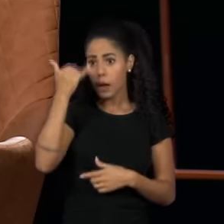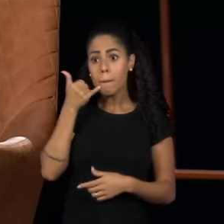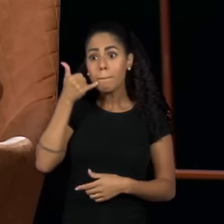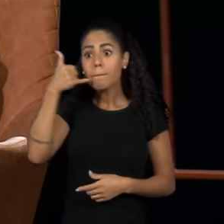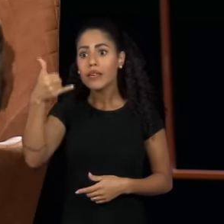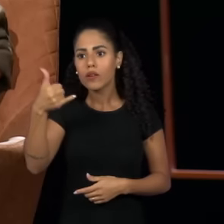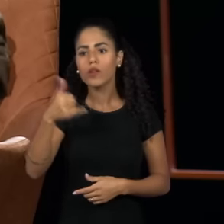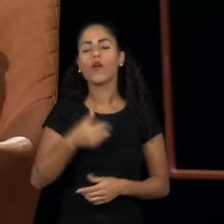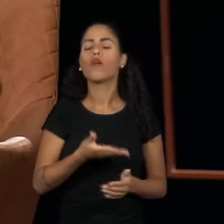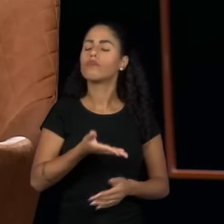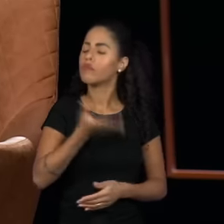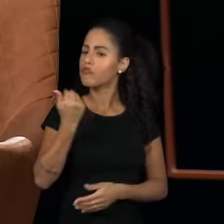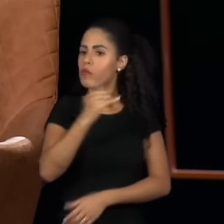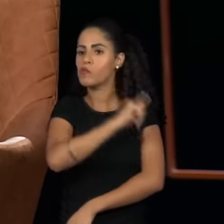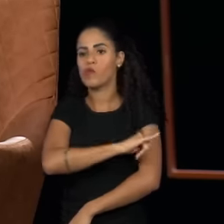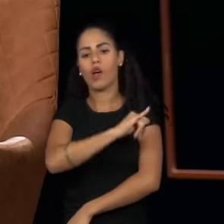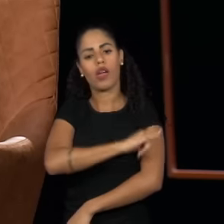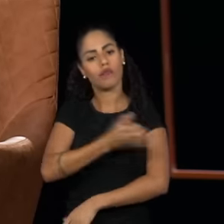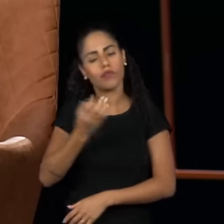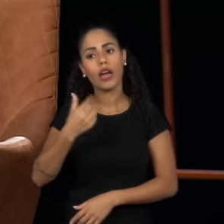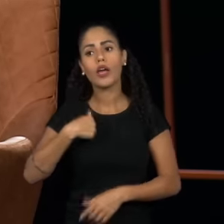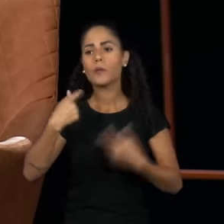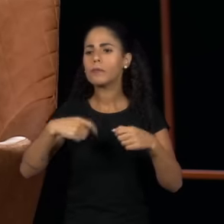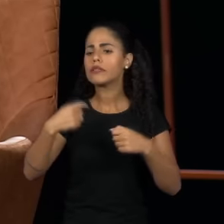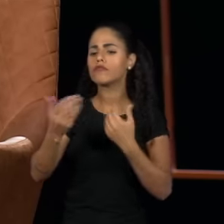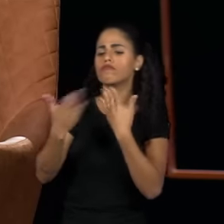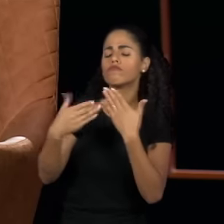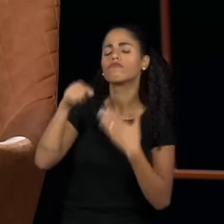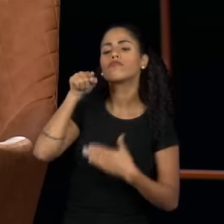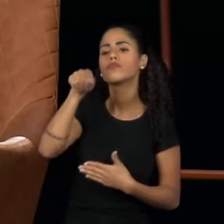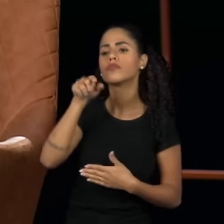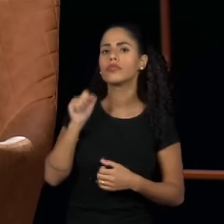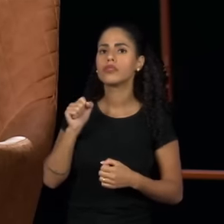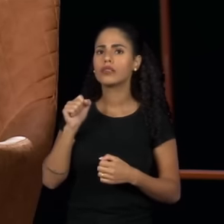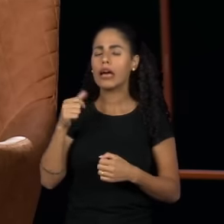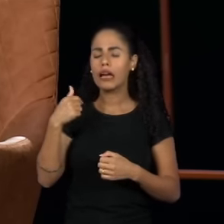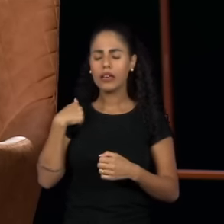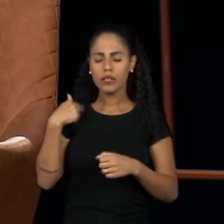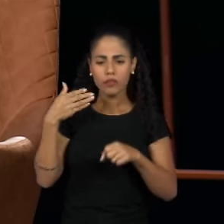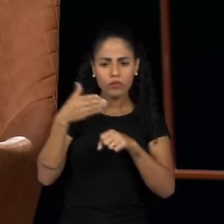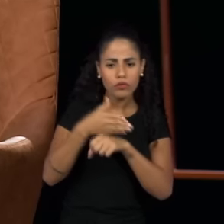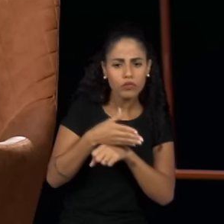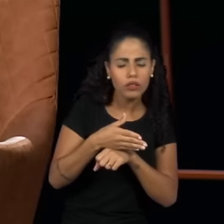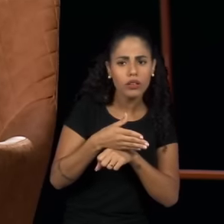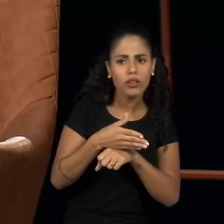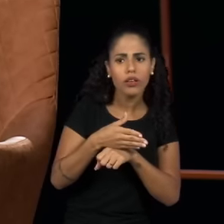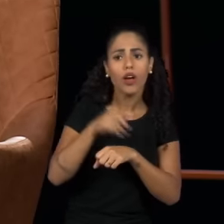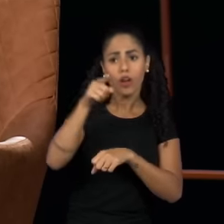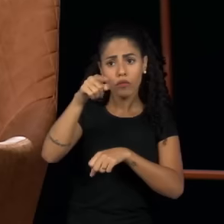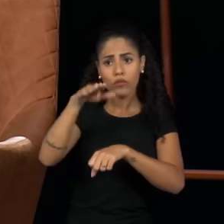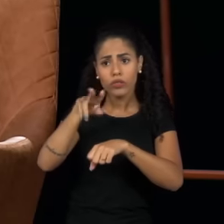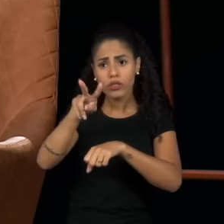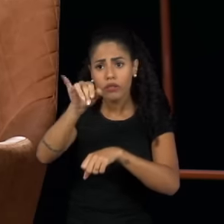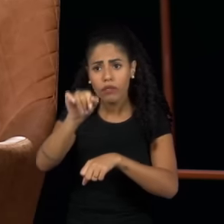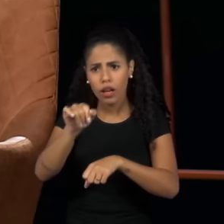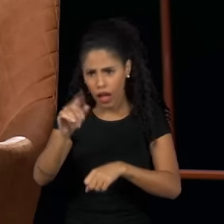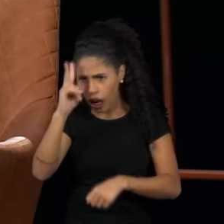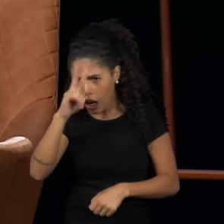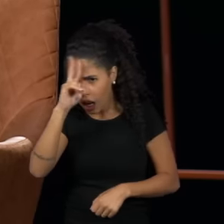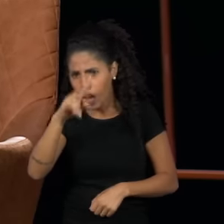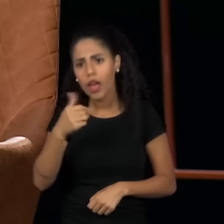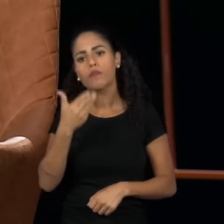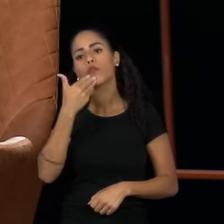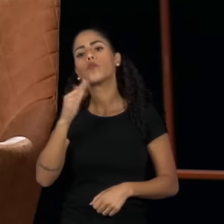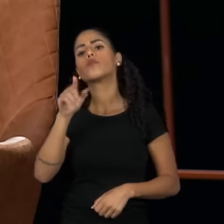viajando, ele falou, vem para o Rio correndo, eu preciso te falar uma coisa. No que eu cheguei, ele falou, você vai fazer... Lembra aquele papel que eu te